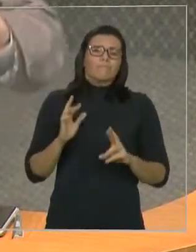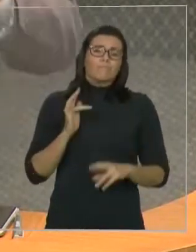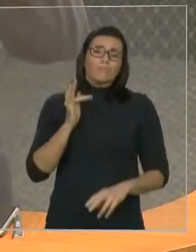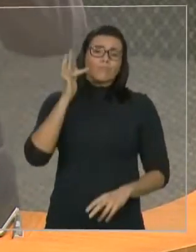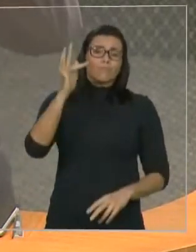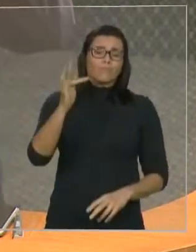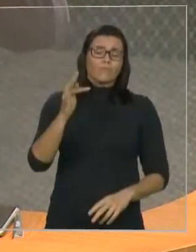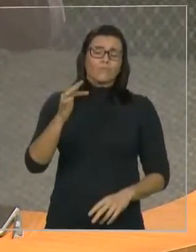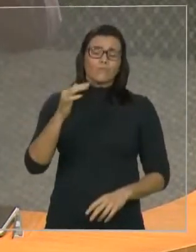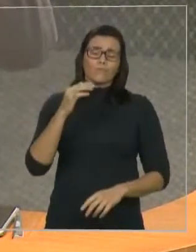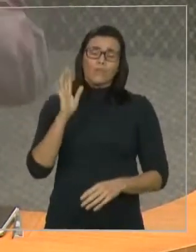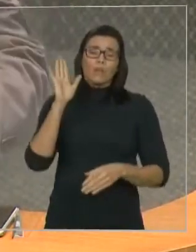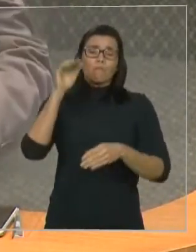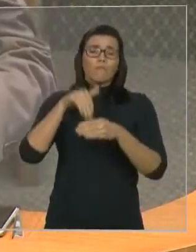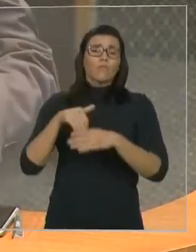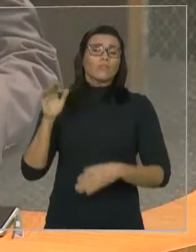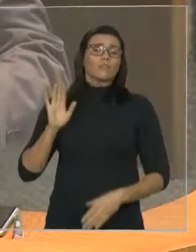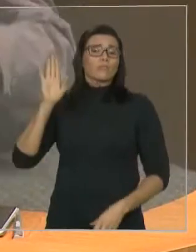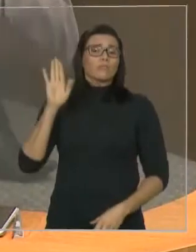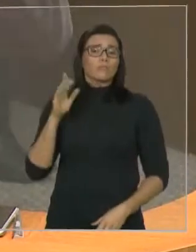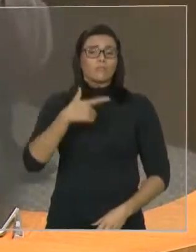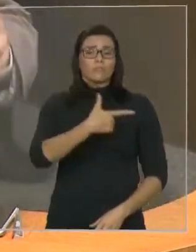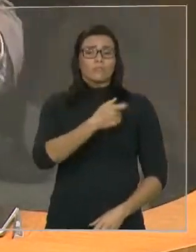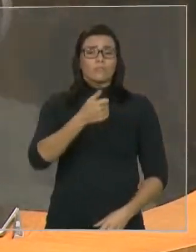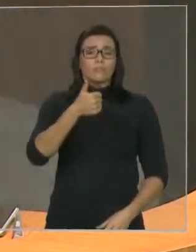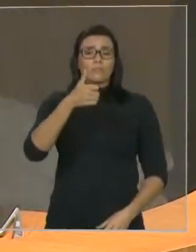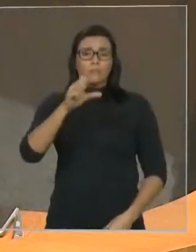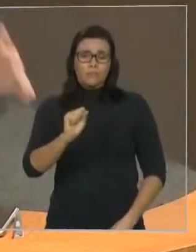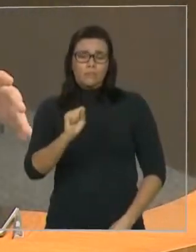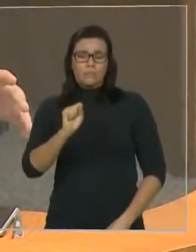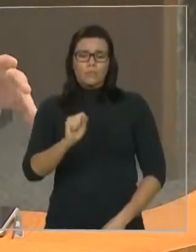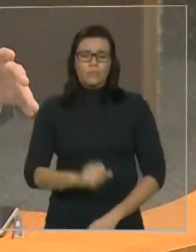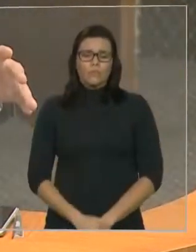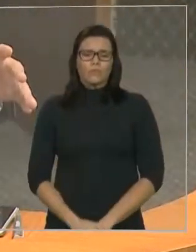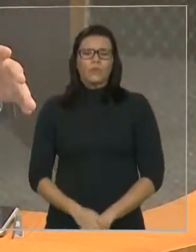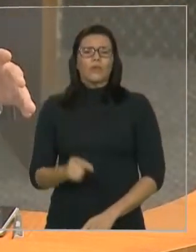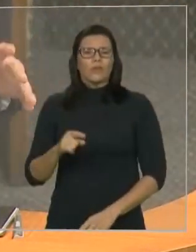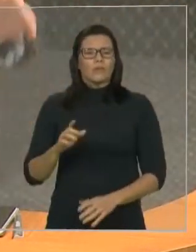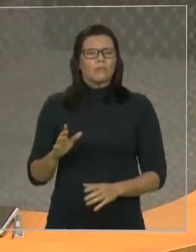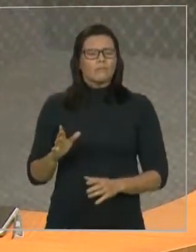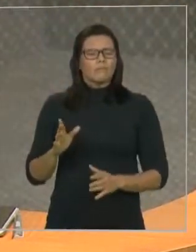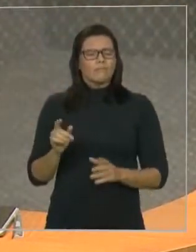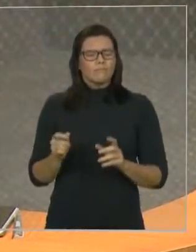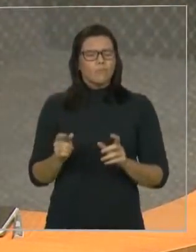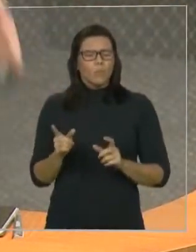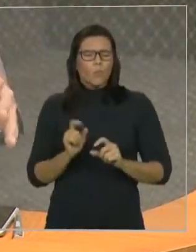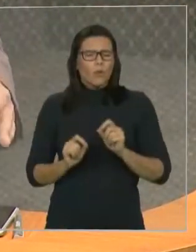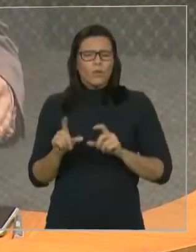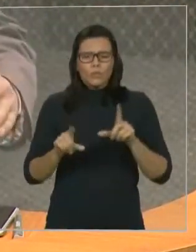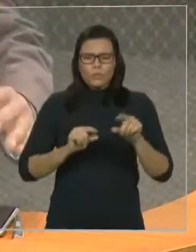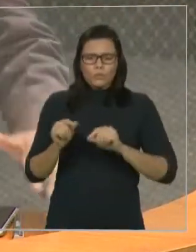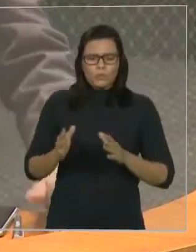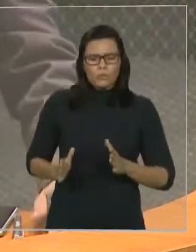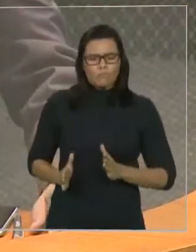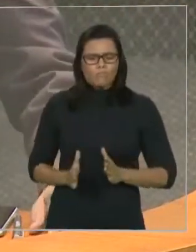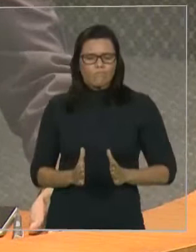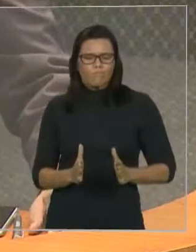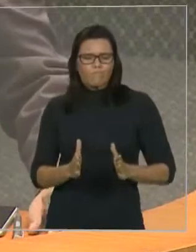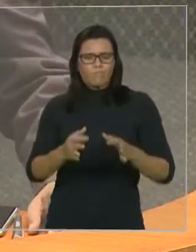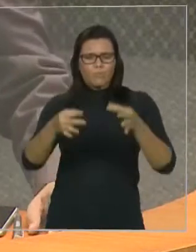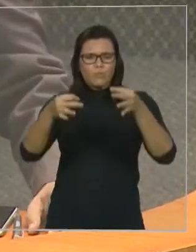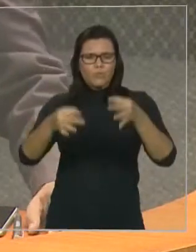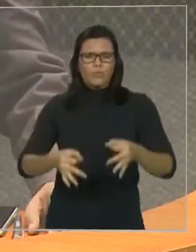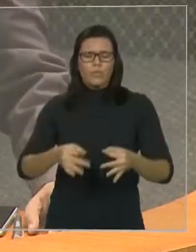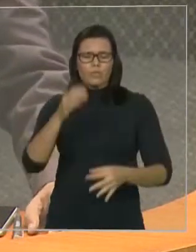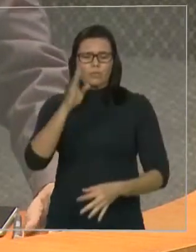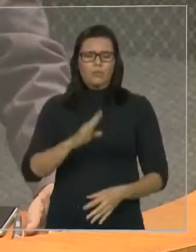gente resolver de uma vez por todas os rumos do país, porque ficou provado que as